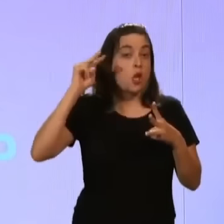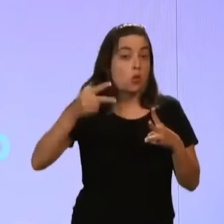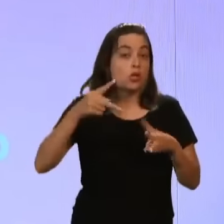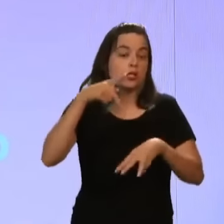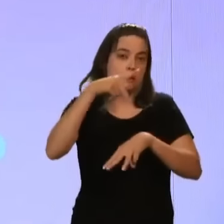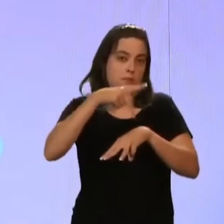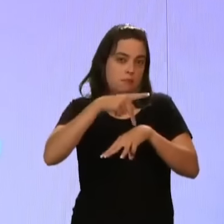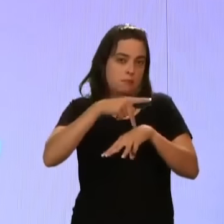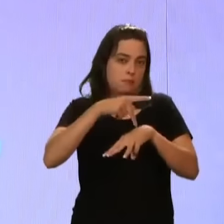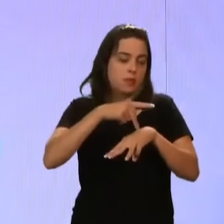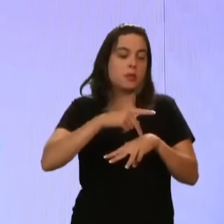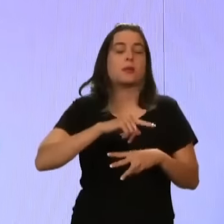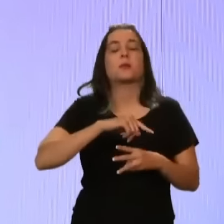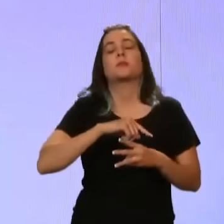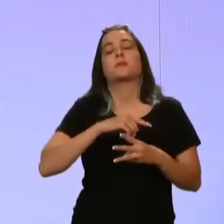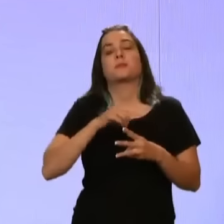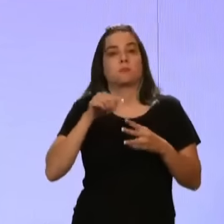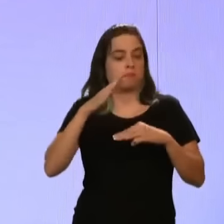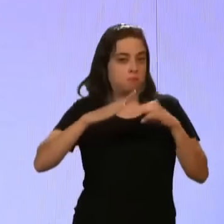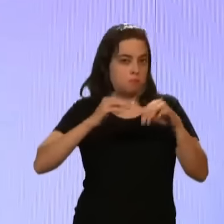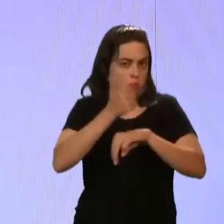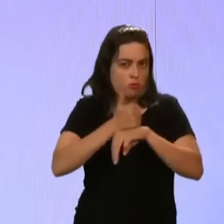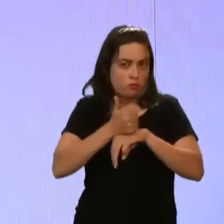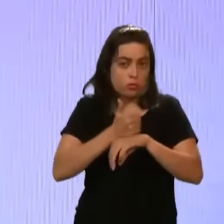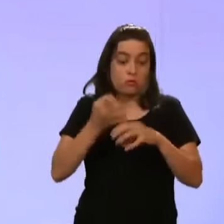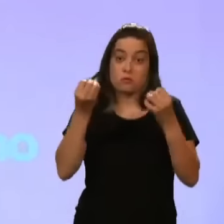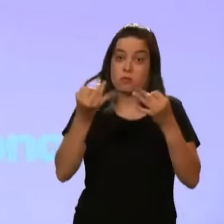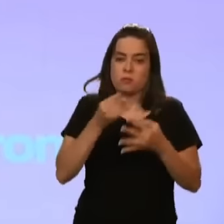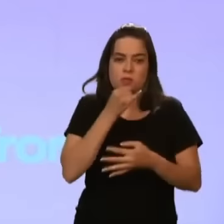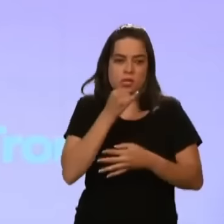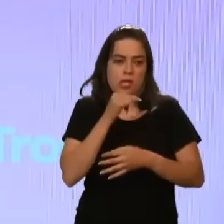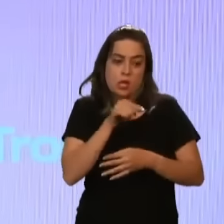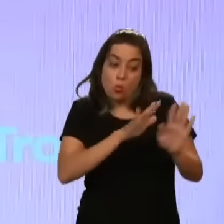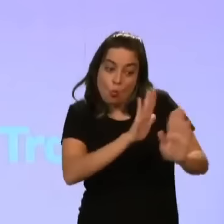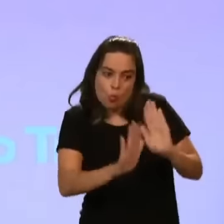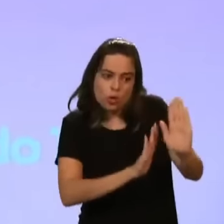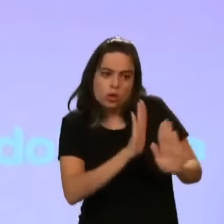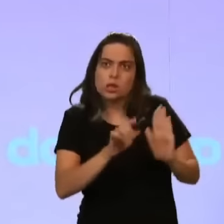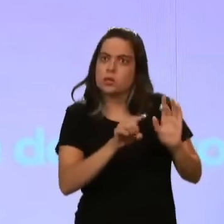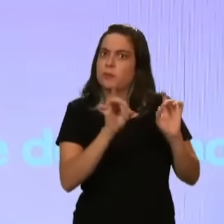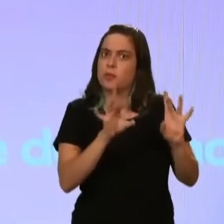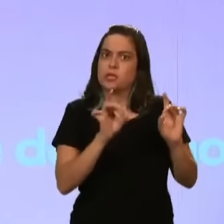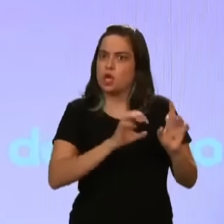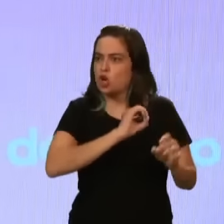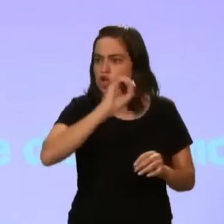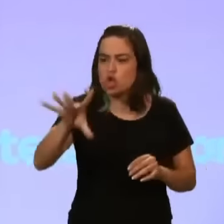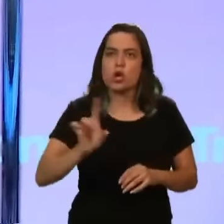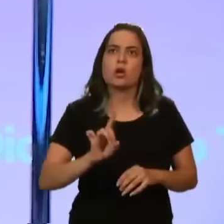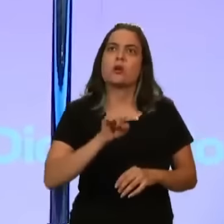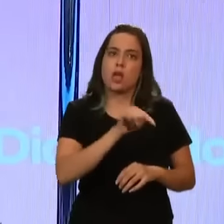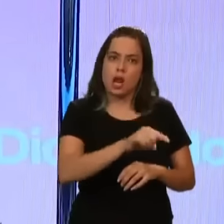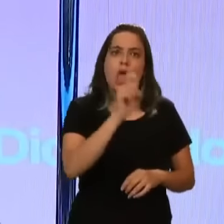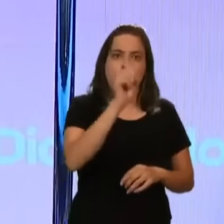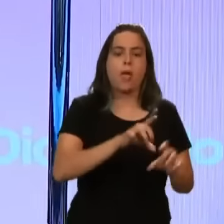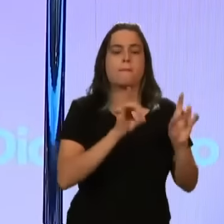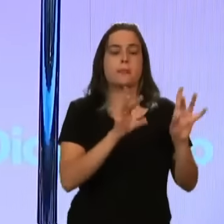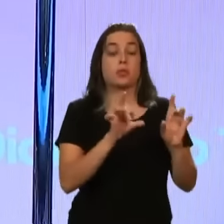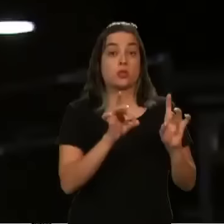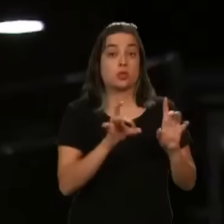as gemas, né? É aquele que vai falar, não pisa nessa pedra não joga ela fora não, porque ela é